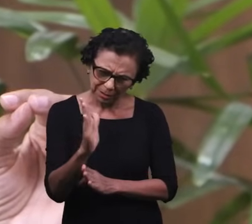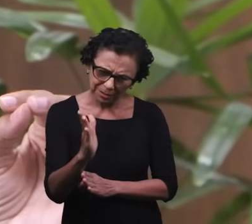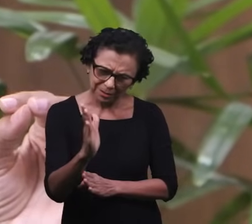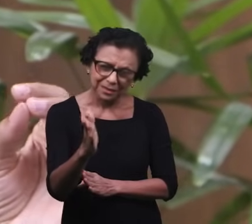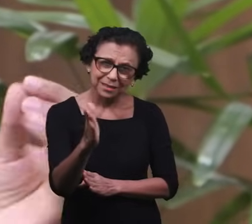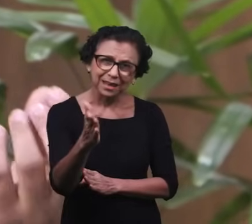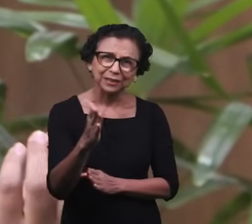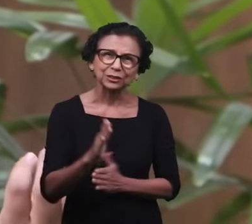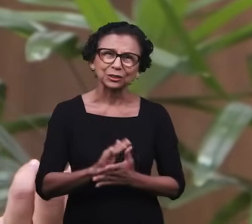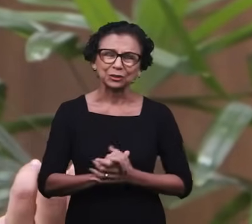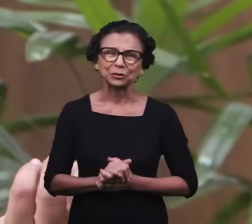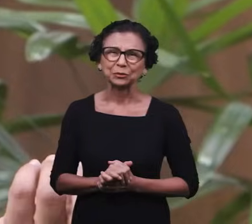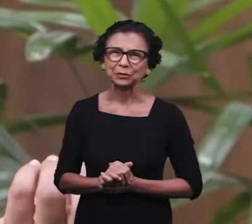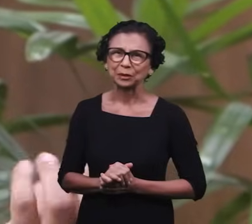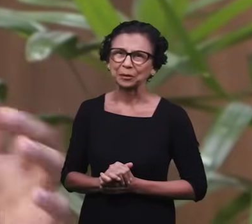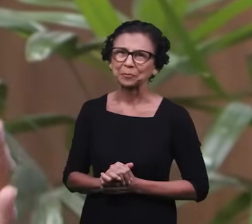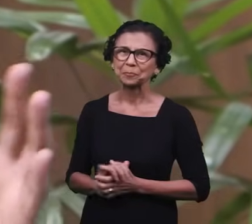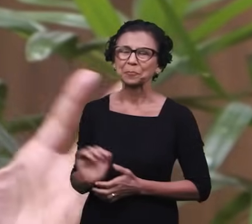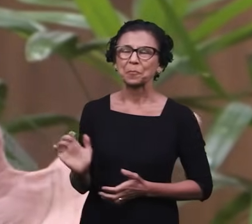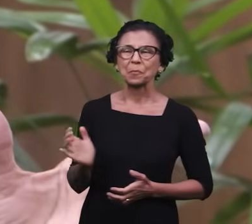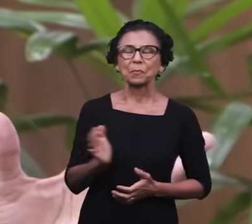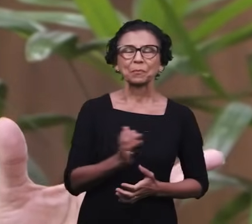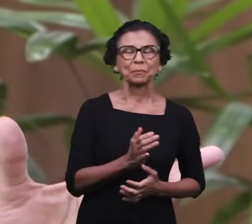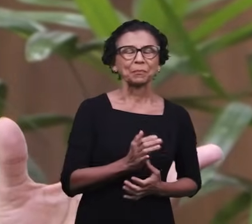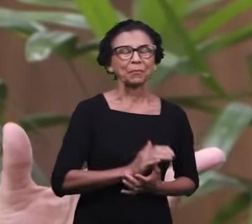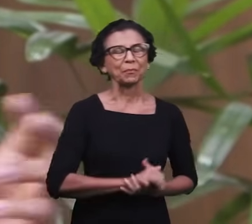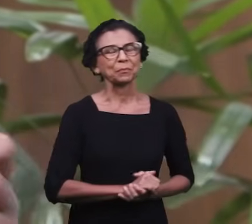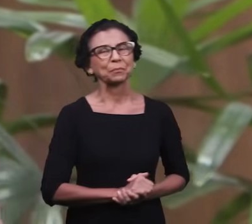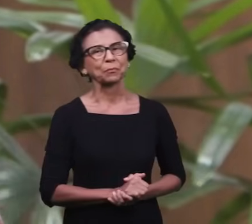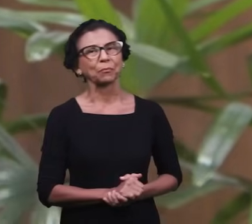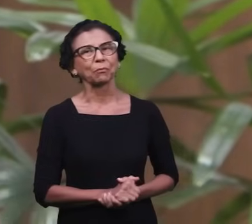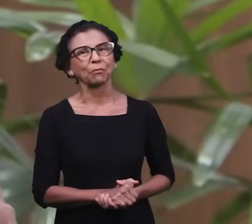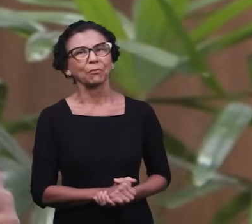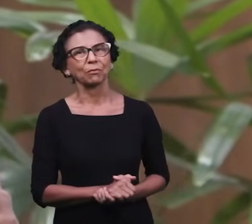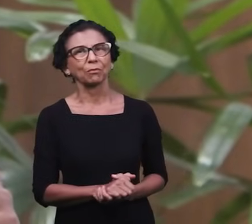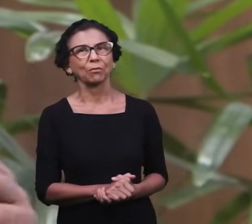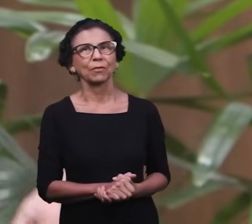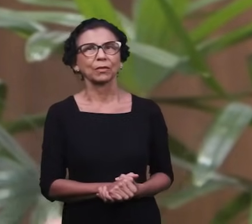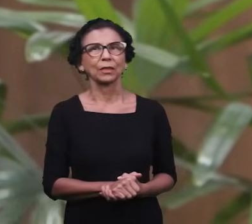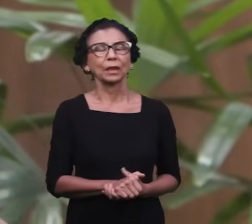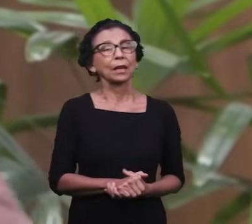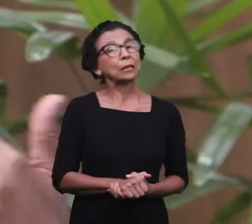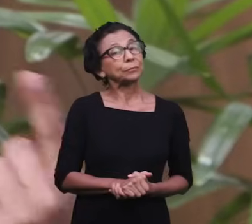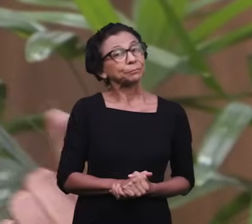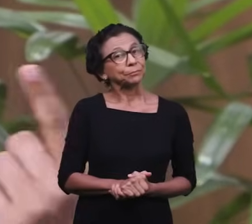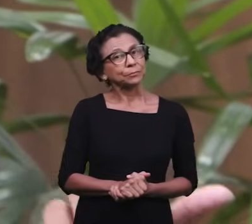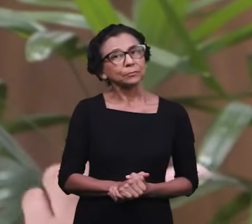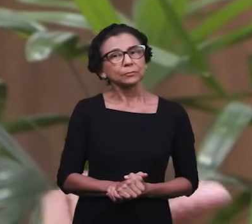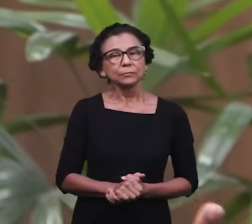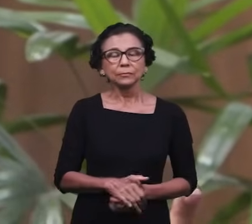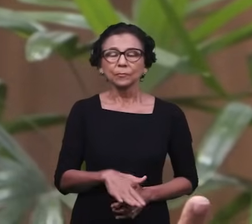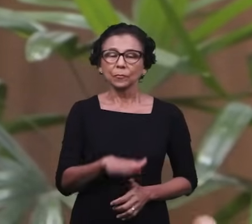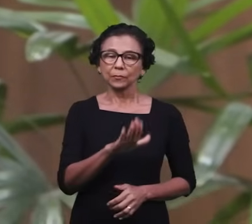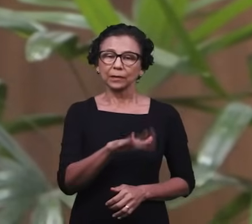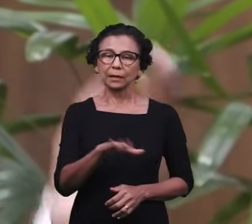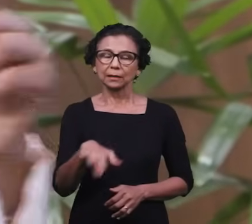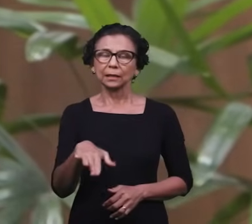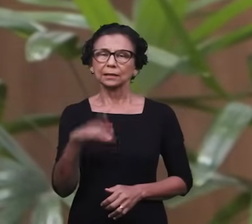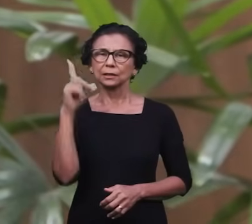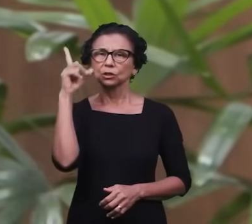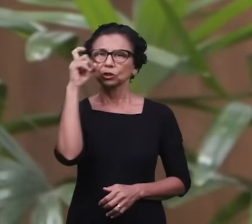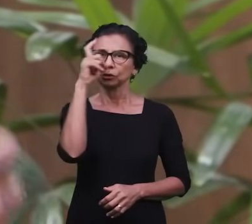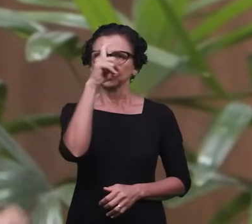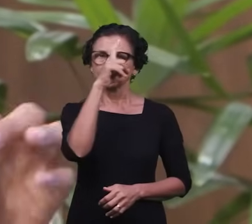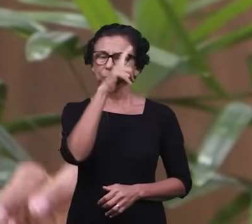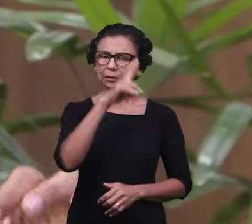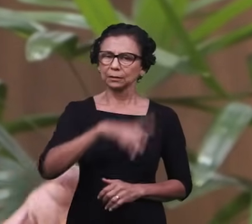dificuldade com o simbólico. É claro que nem todas vão ter dificuldade com o simbólico e nem todas que têm dificuldade com o simbólico são